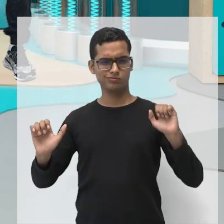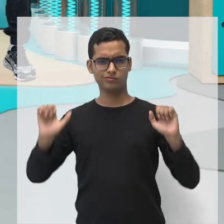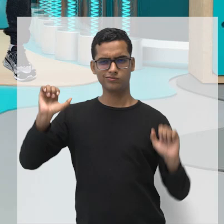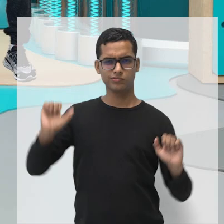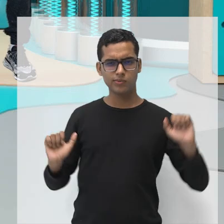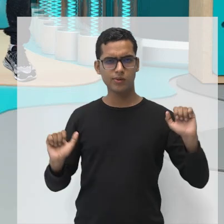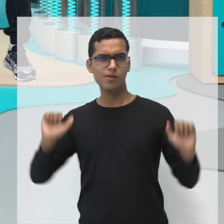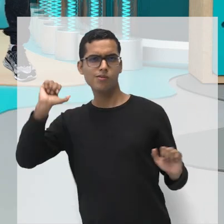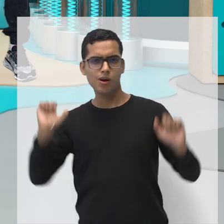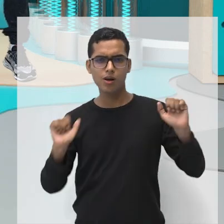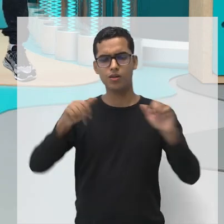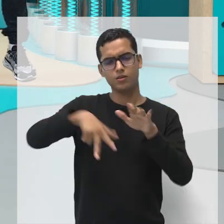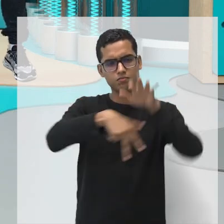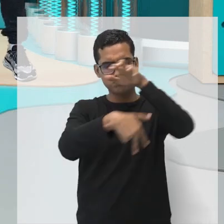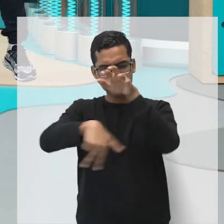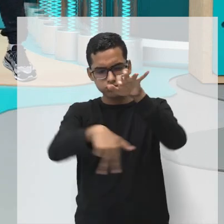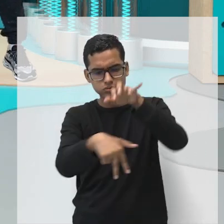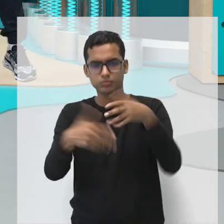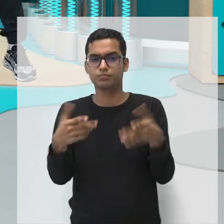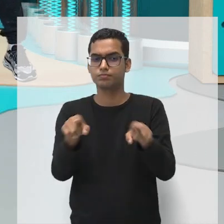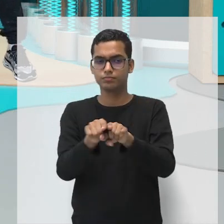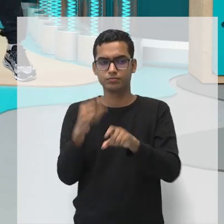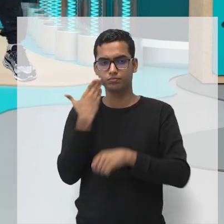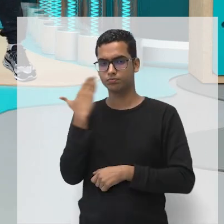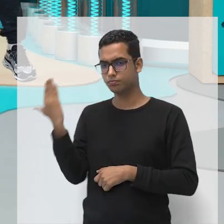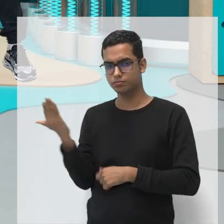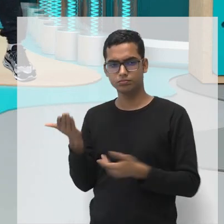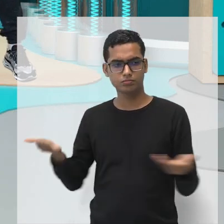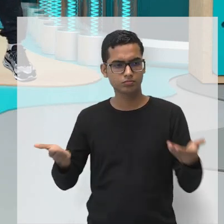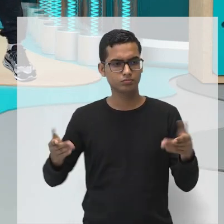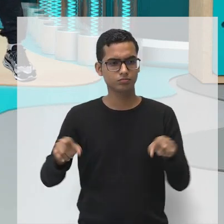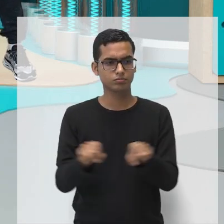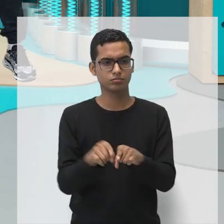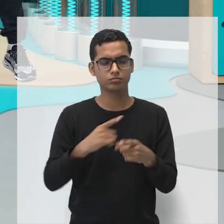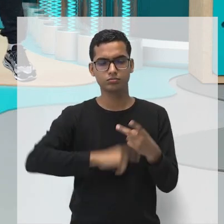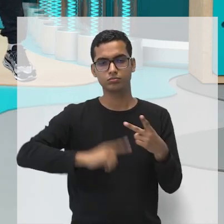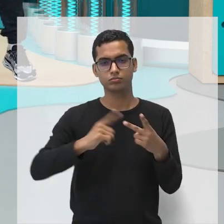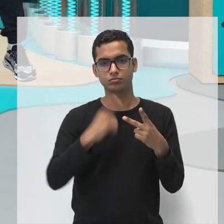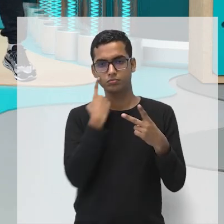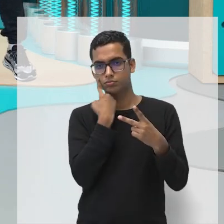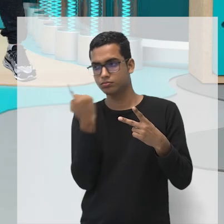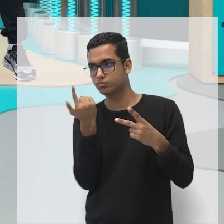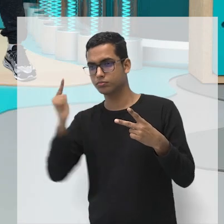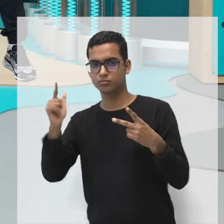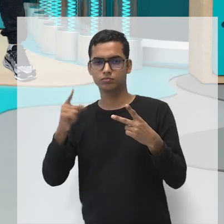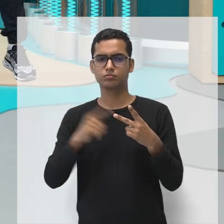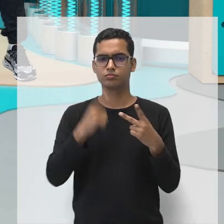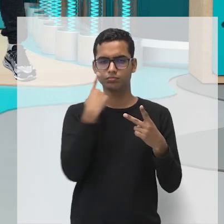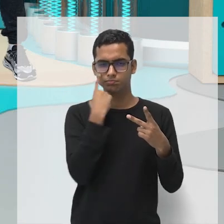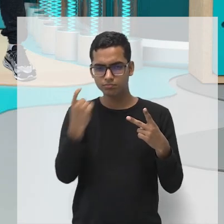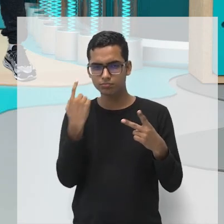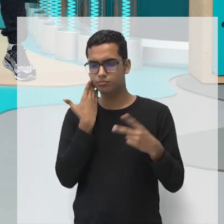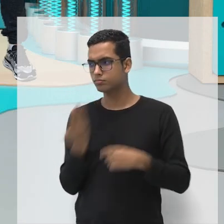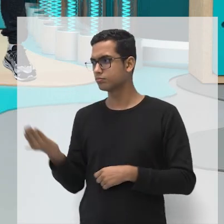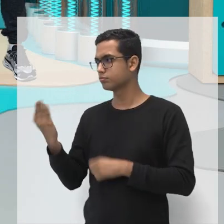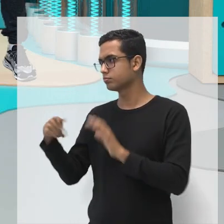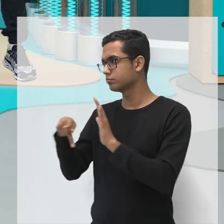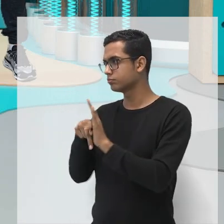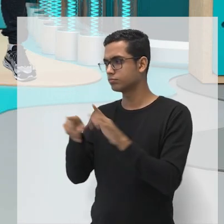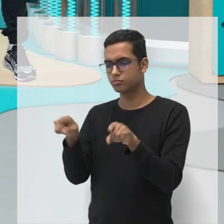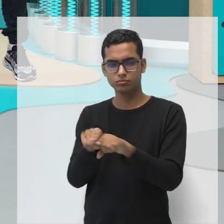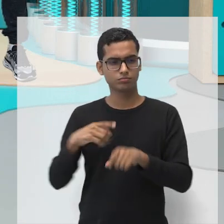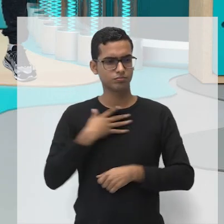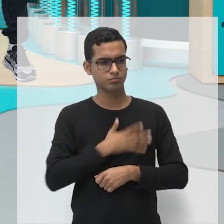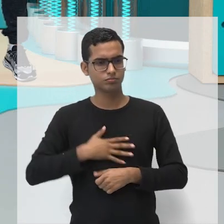agora outra modalidade, já trouxe aqui com a cara bem atrativa. Eu acredito que vocês gostam dessa cultura aí